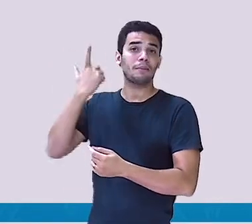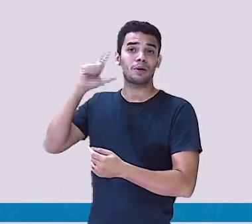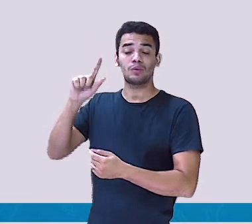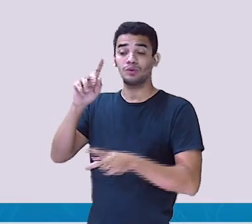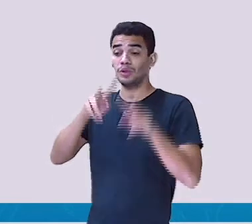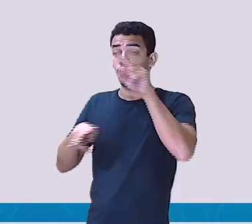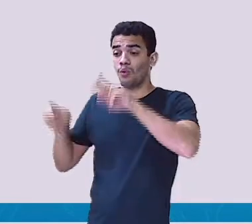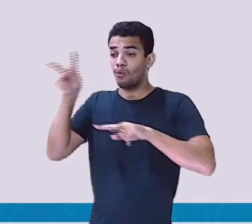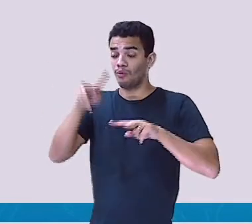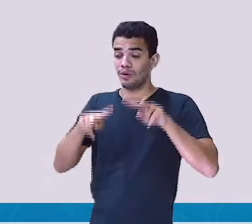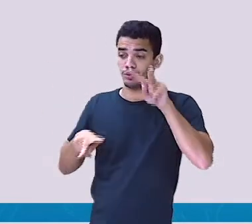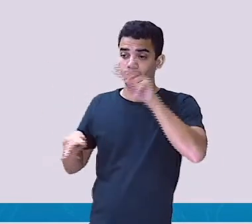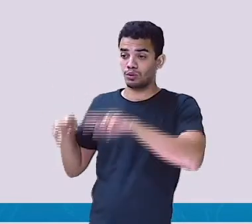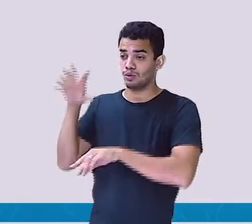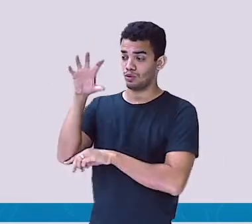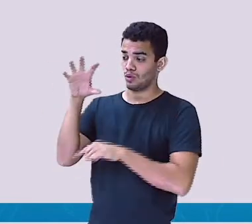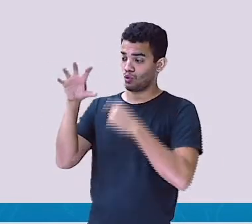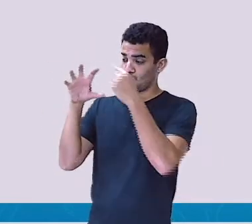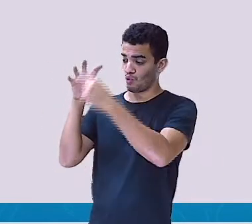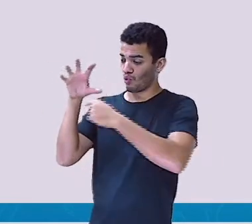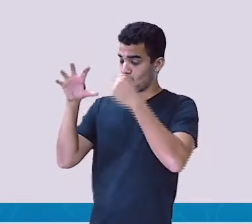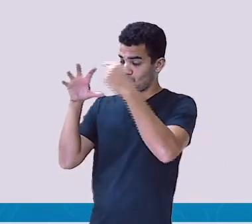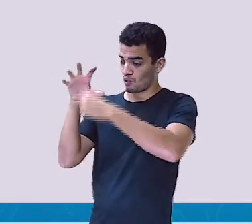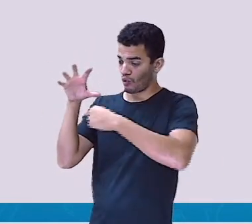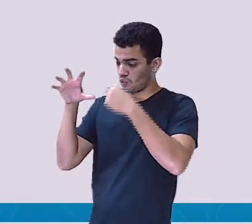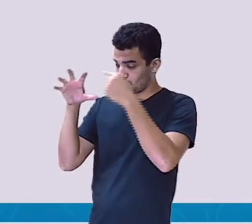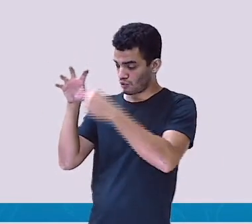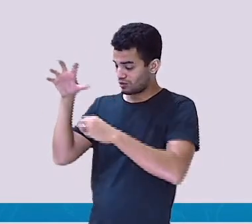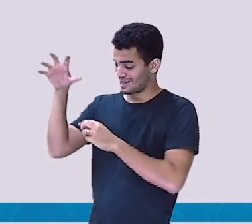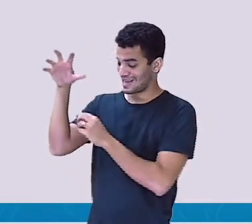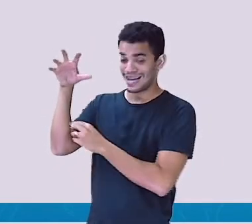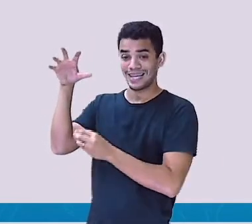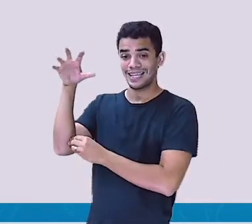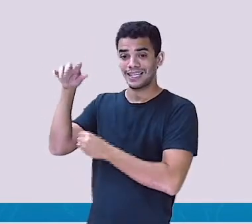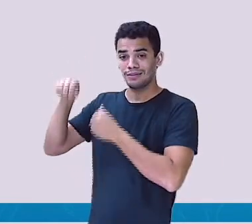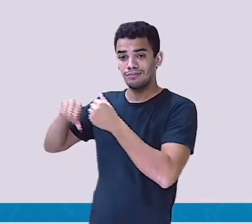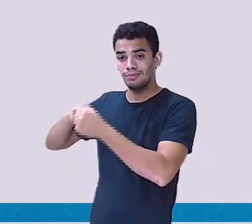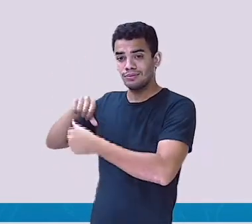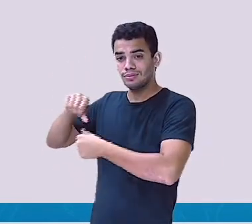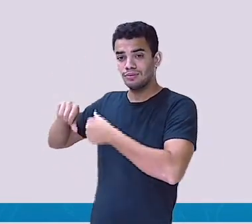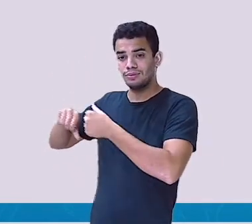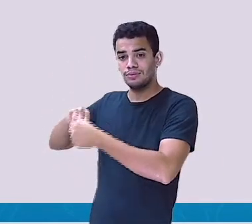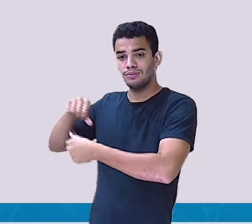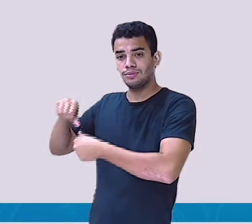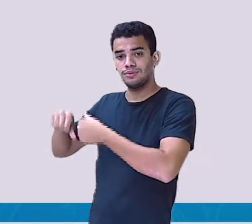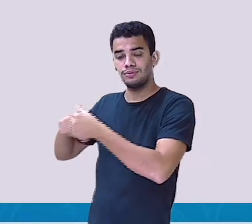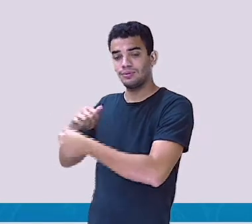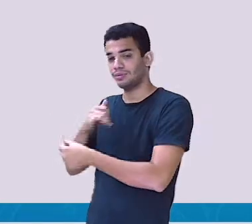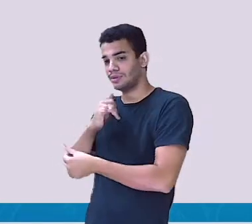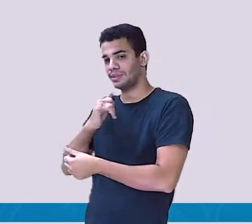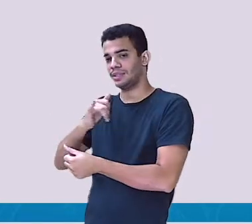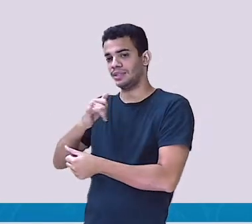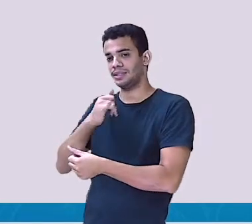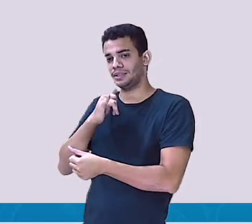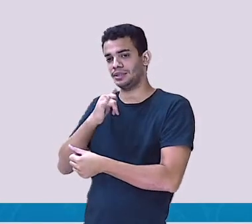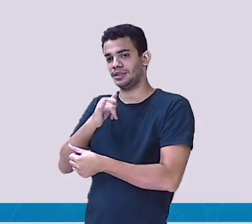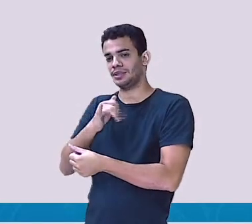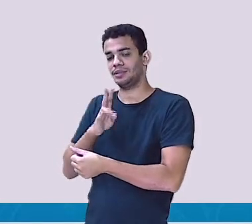energia eólica. A energia eólica, ela é capaz de gerar energia por meio da